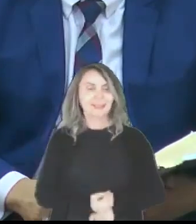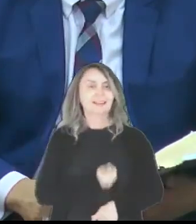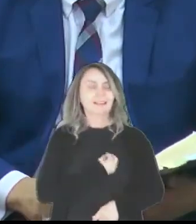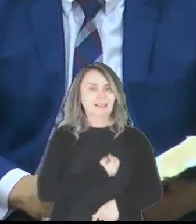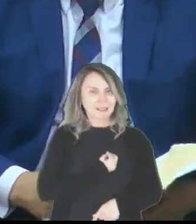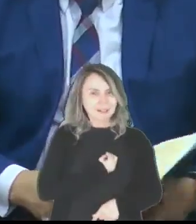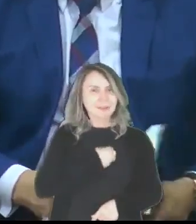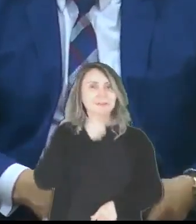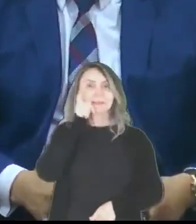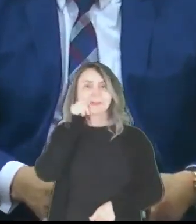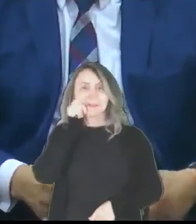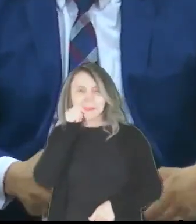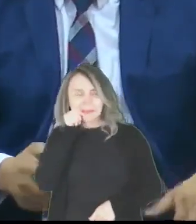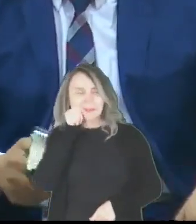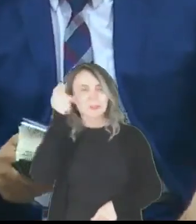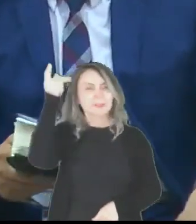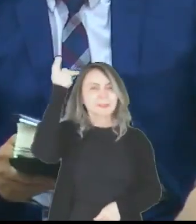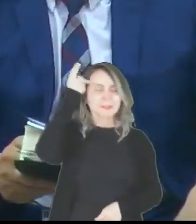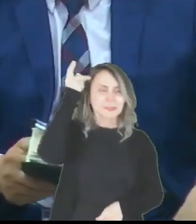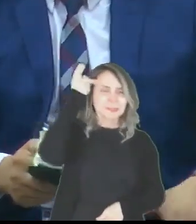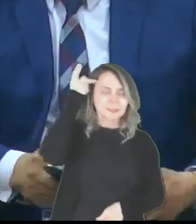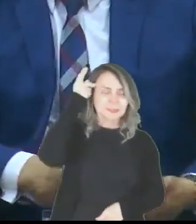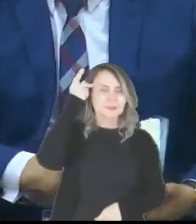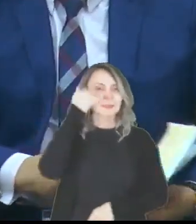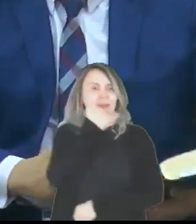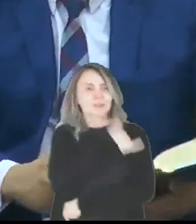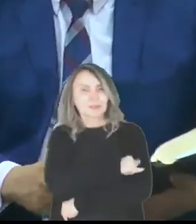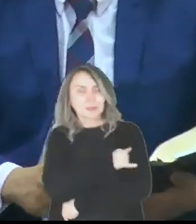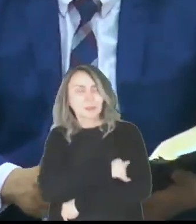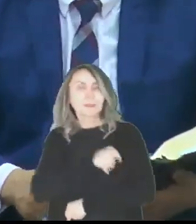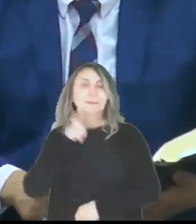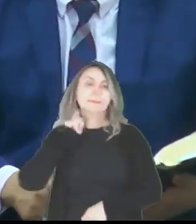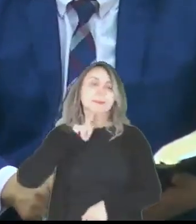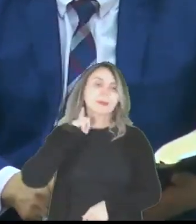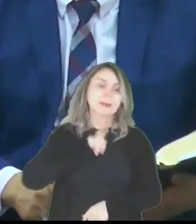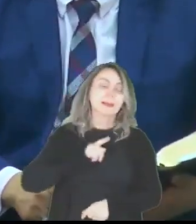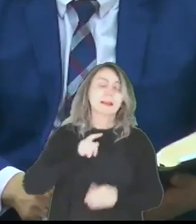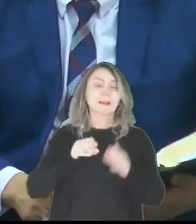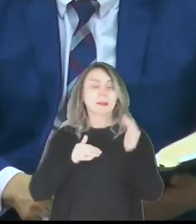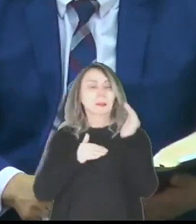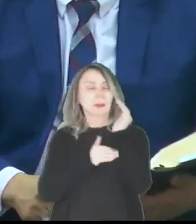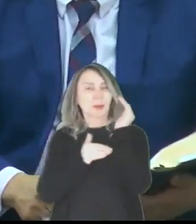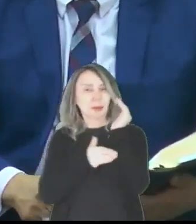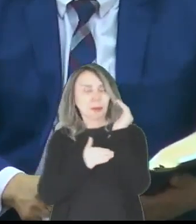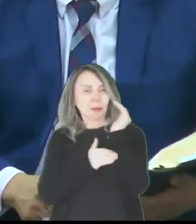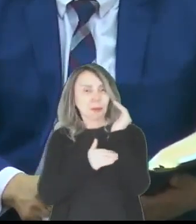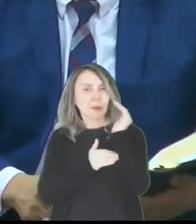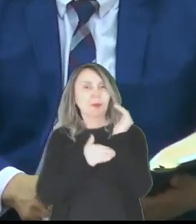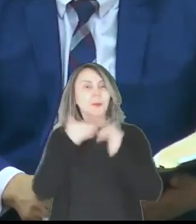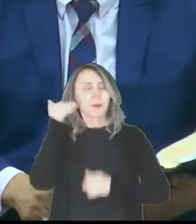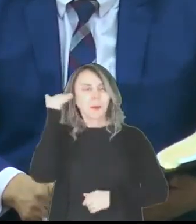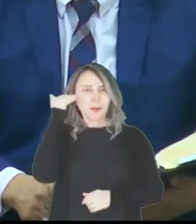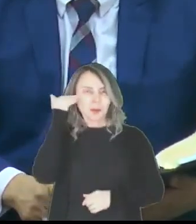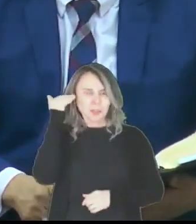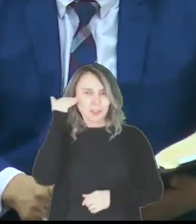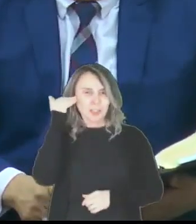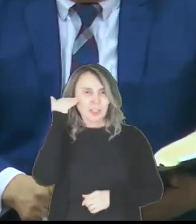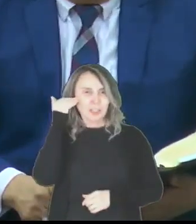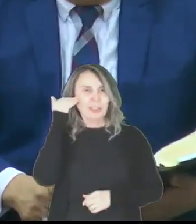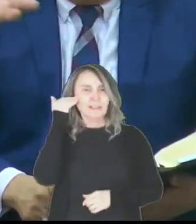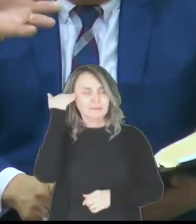Rio de Janeiro, em Belo Horizonte, no Japão, na China, na Coreia. O maná, ele cai perto de você e